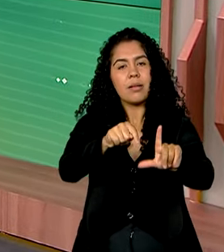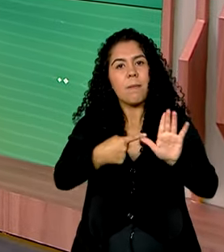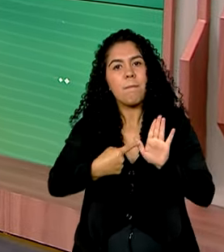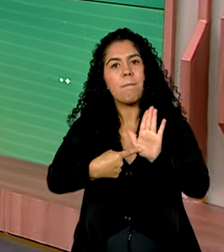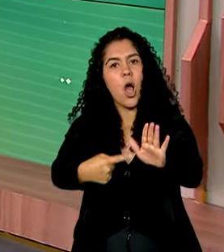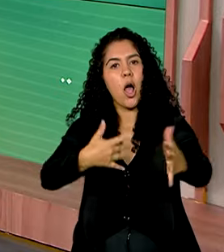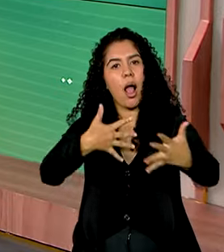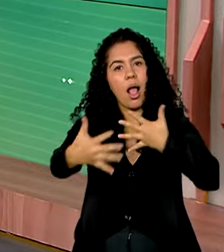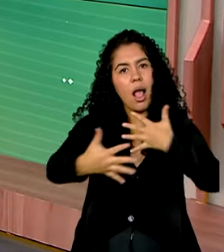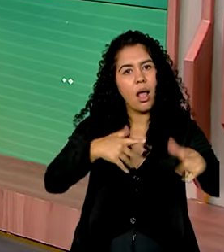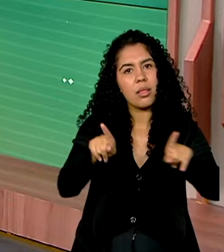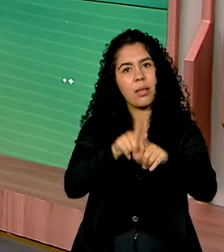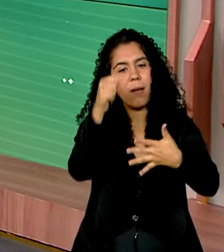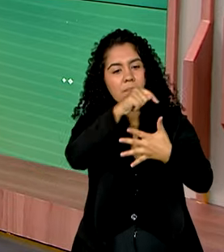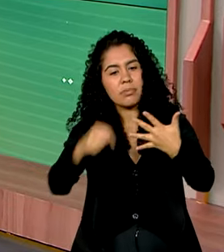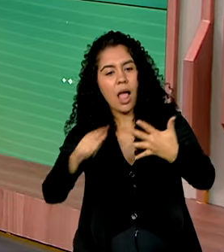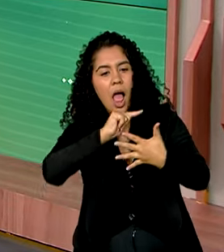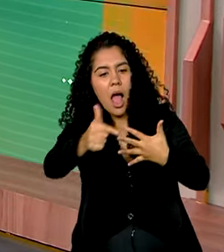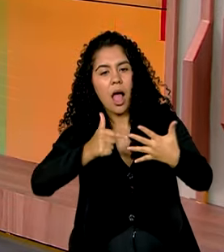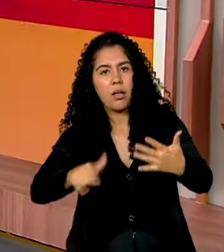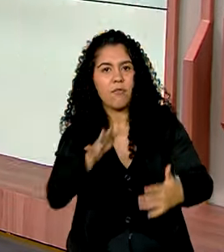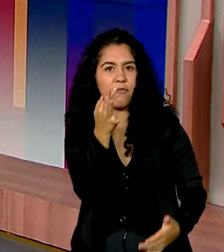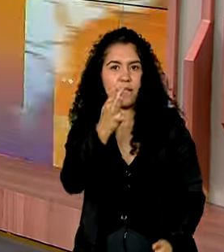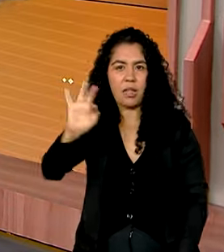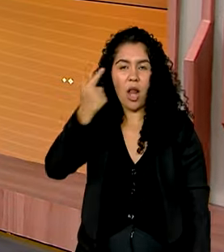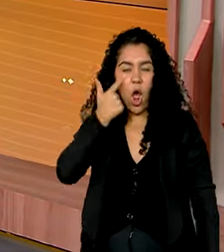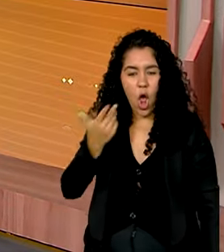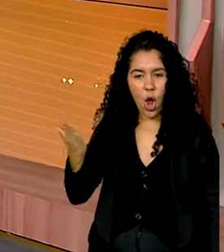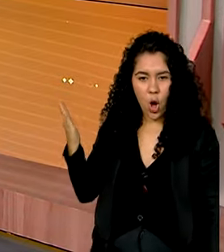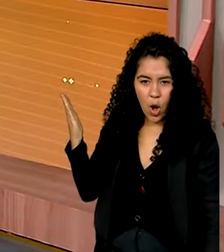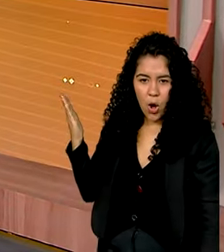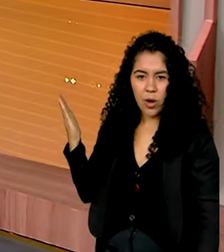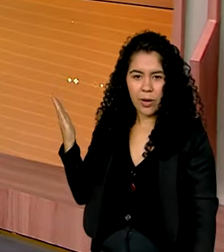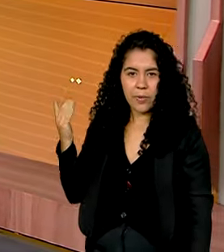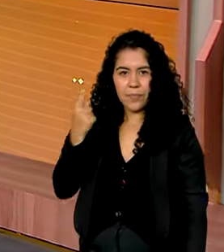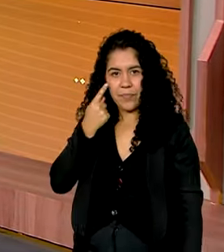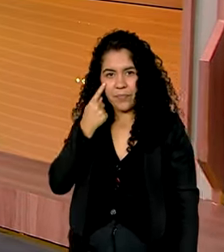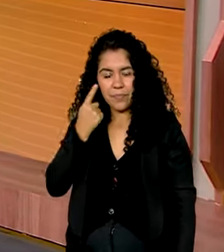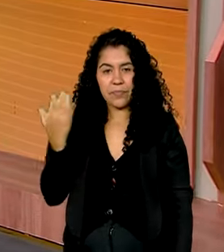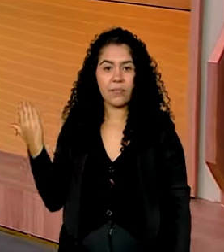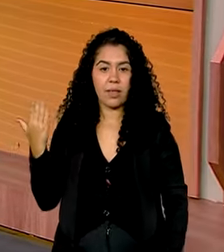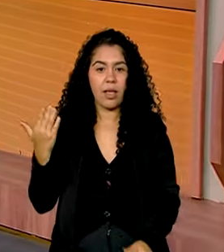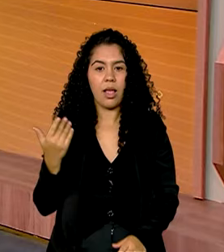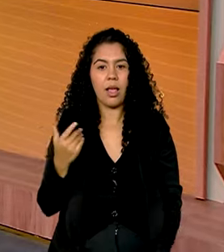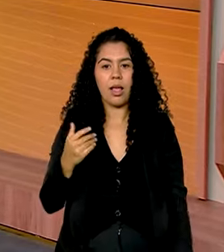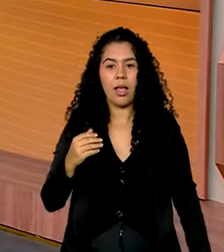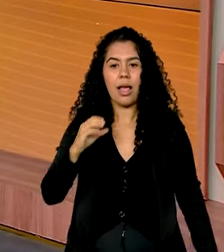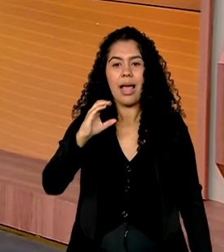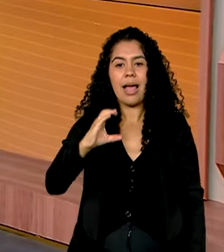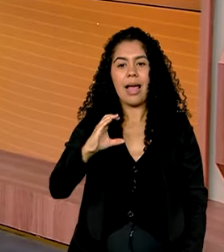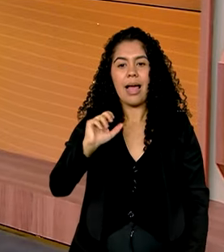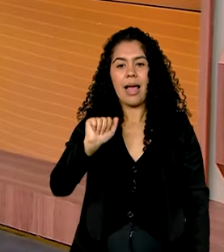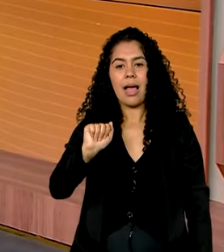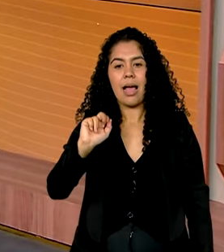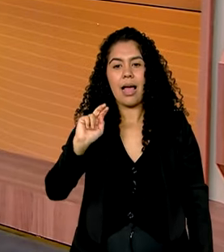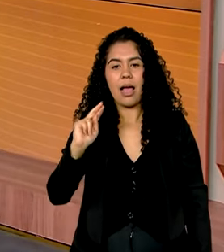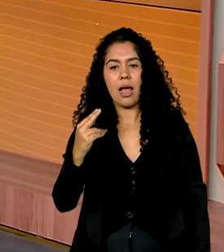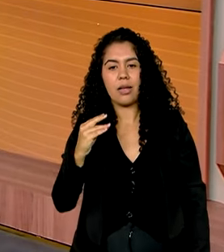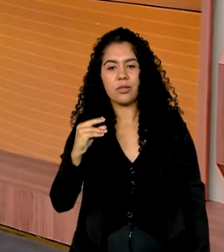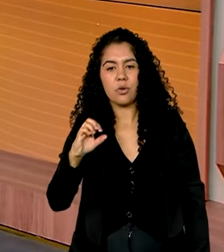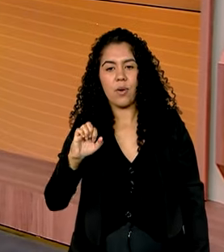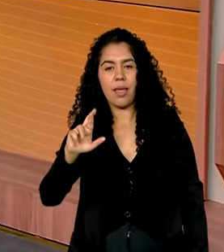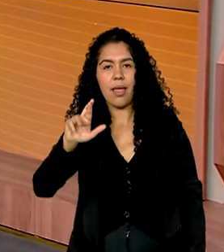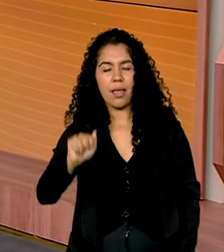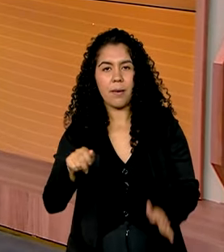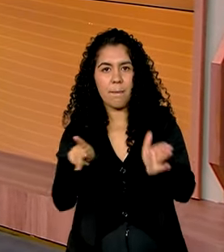transparência ações federais por todo o país. Vamos começar? Vamos ver aqui no telão? Cachoeira na Bahia tem mais aí tem uma